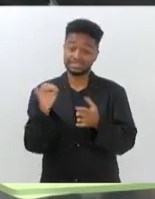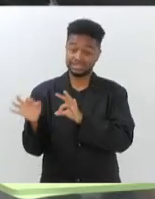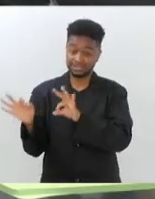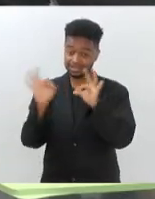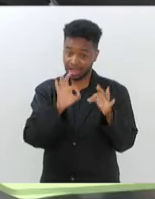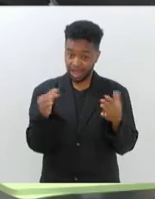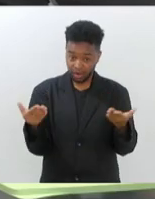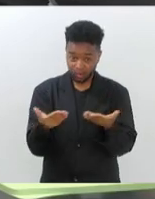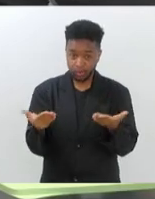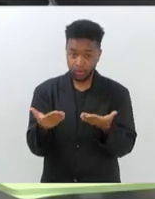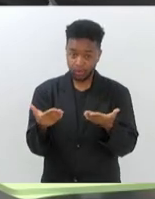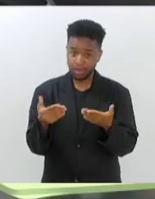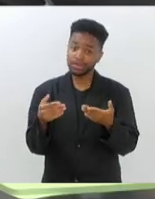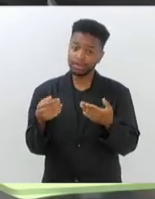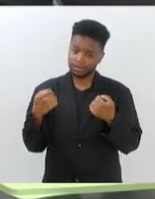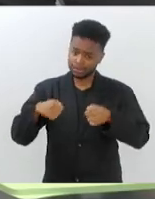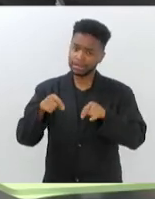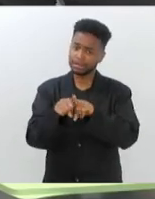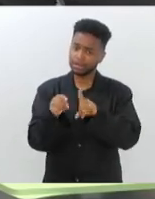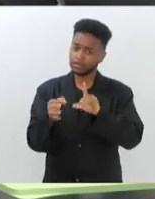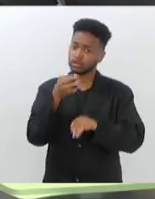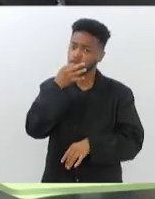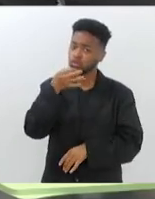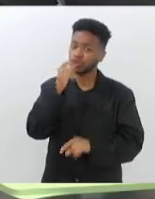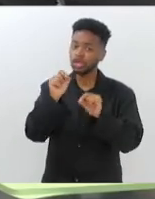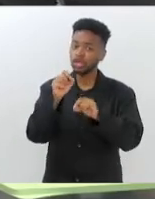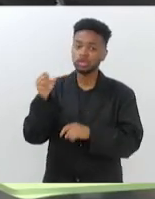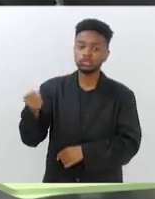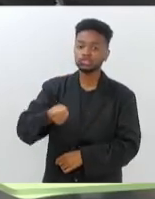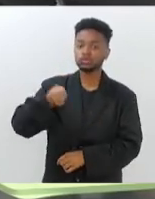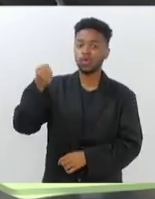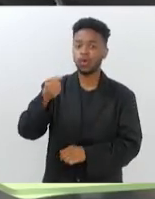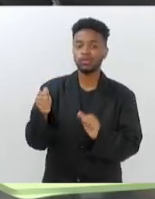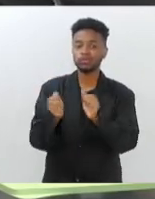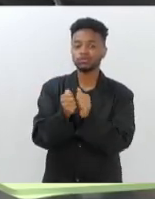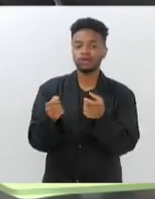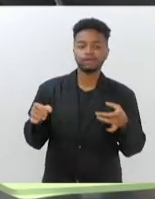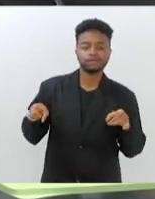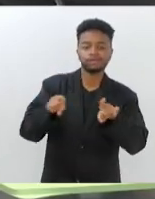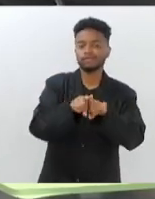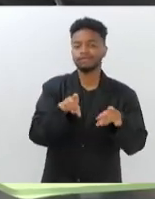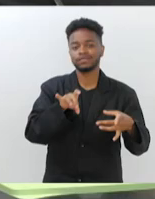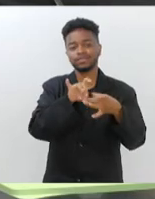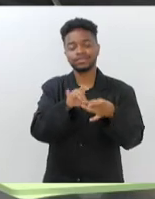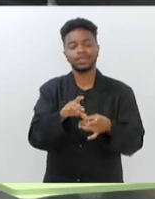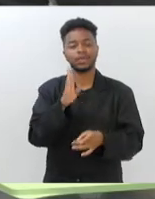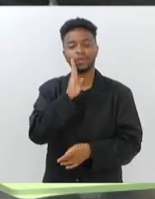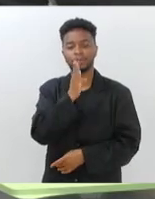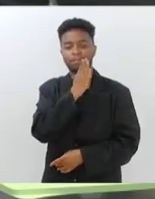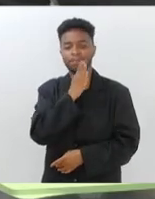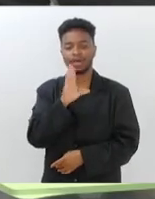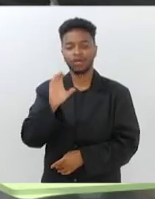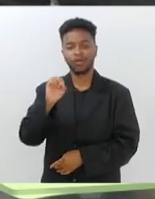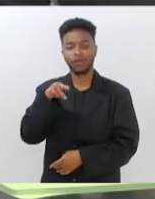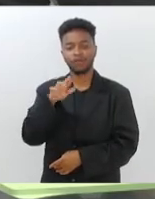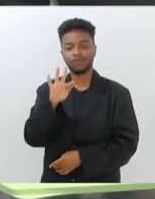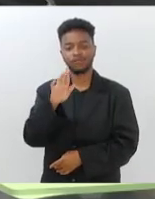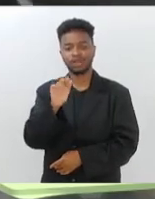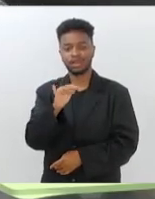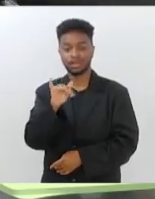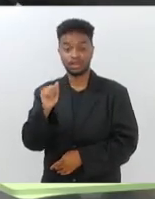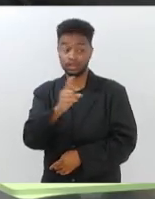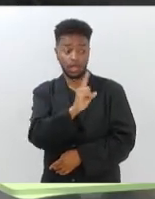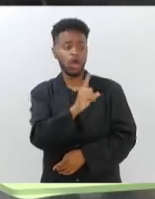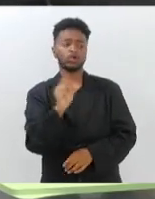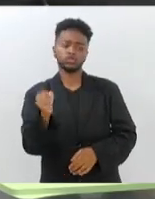agora vai também que a sugestão de um chope de conciliação nesse boteco da Confraria não mas o chope